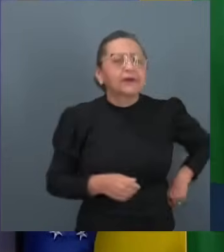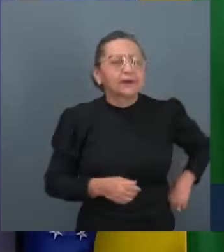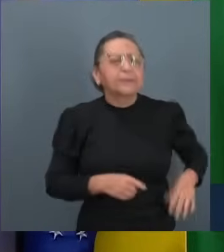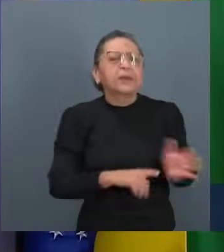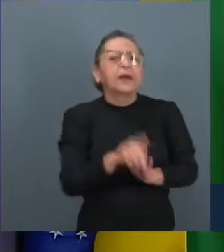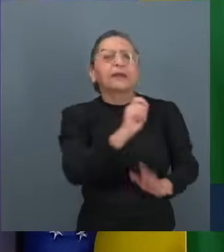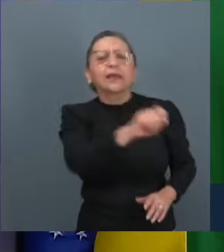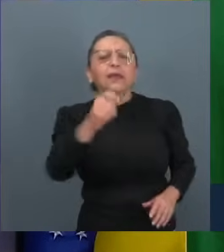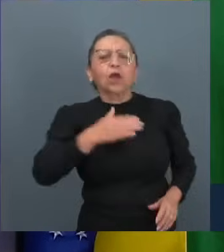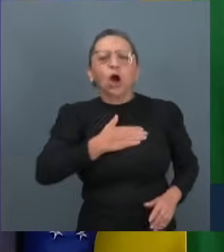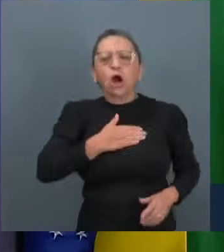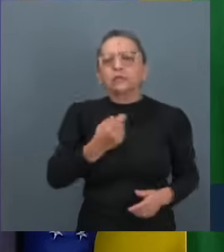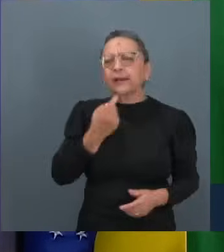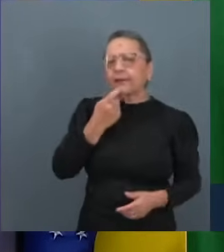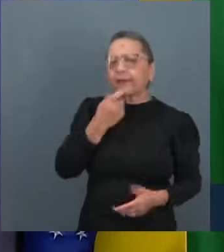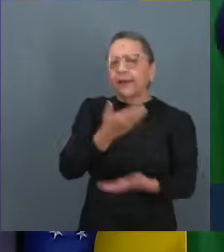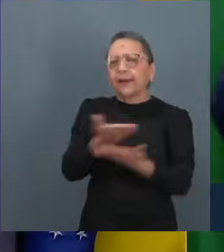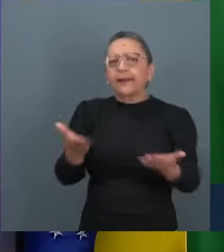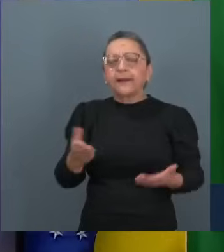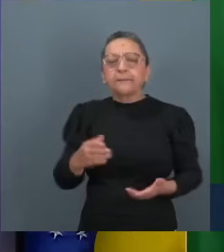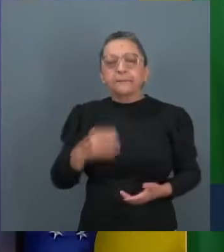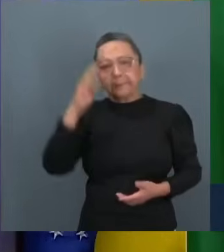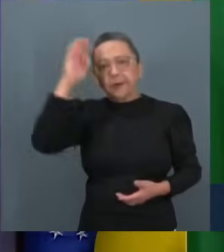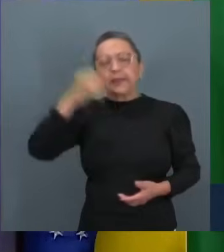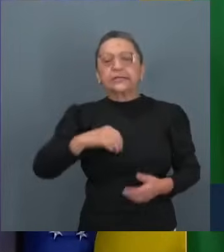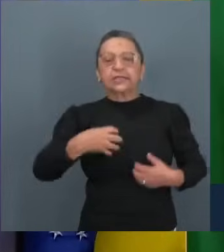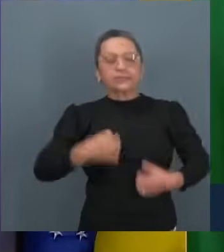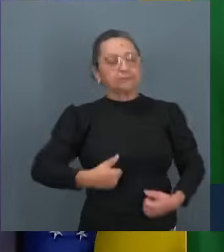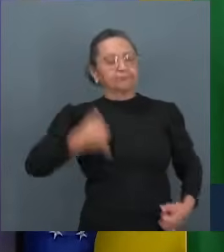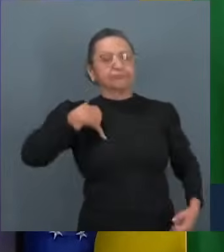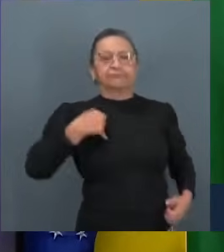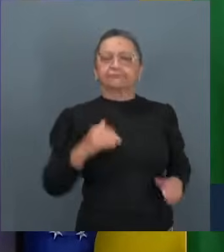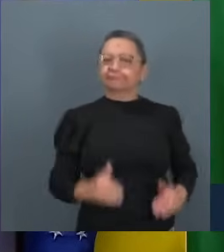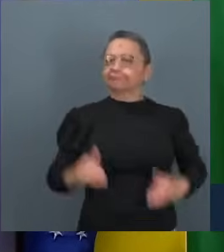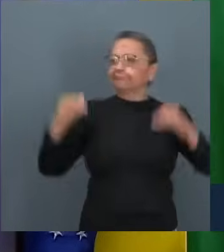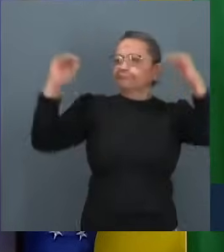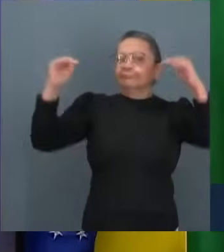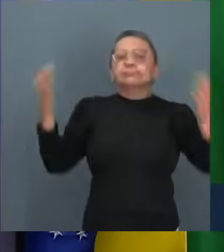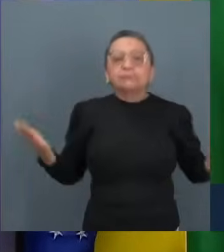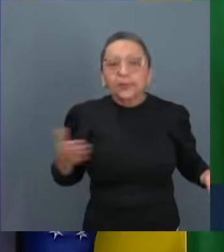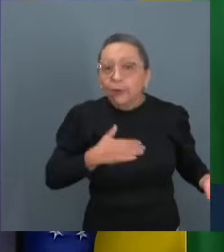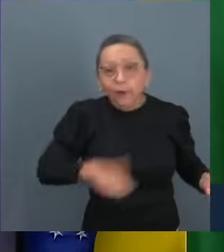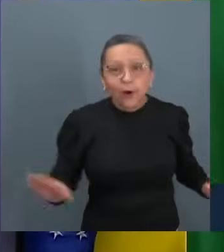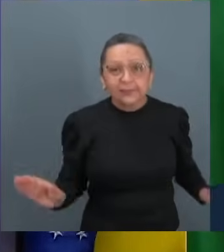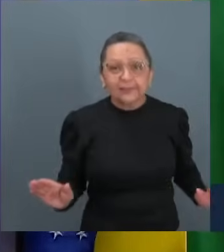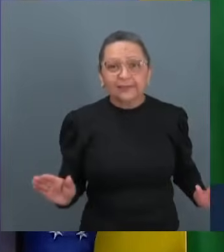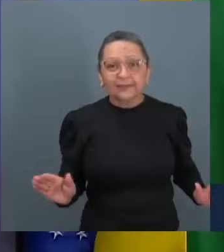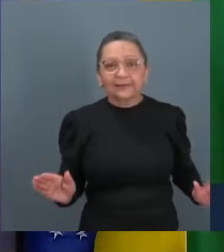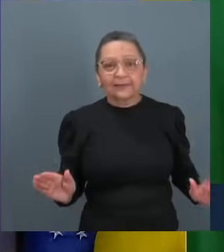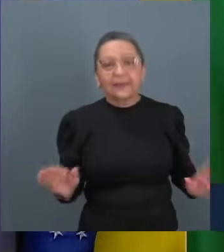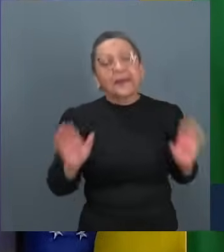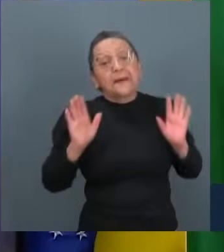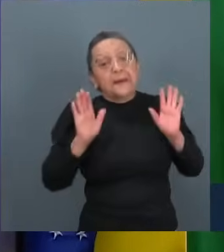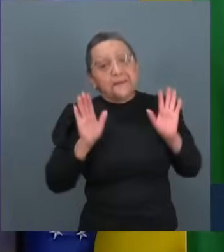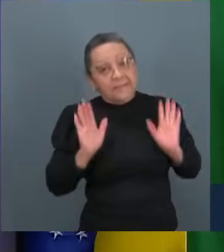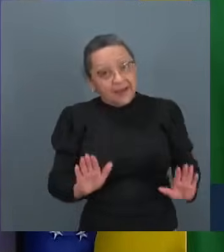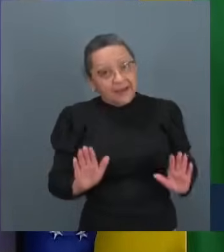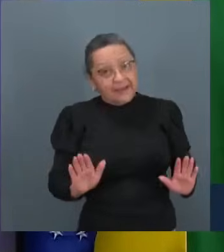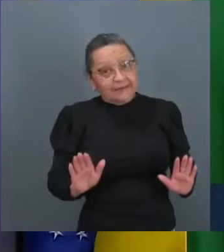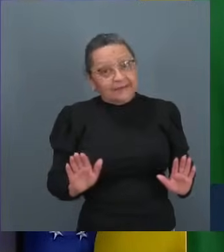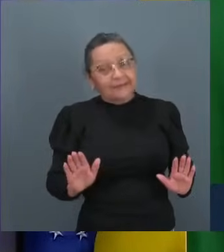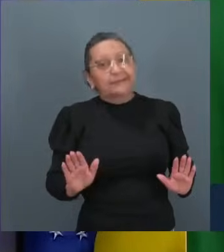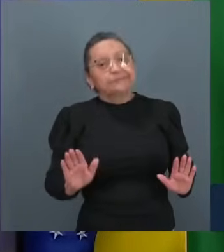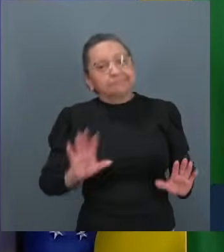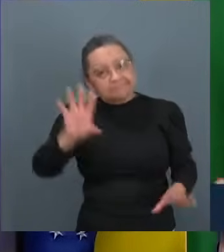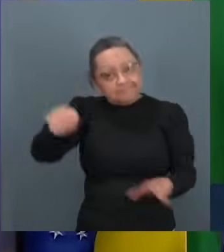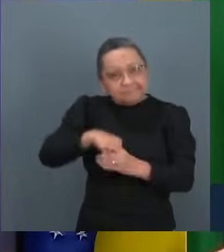criticado? Ainda mais quem se acha Deus. Não gosta. Mas isso faz parte